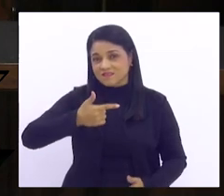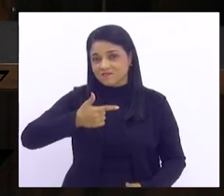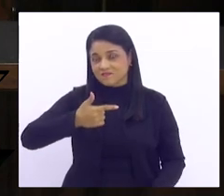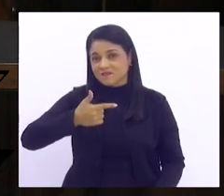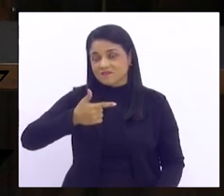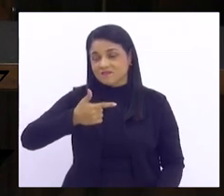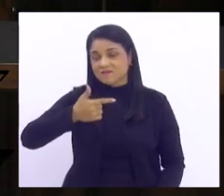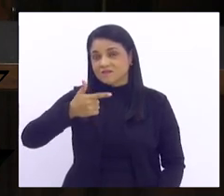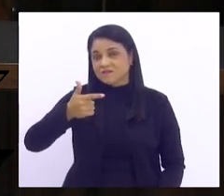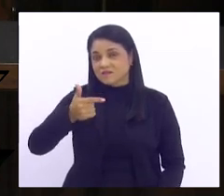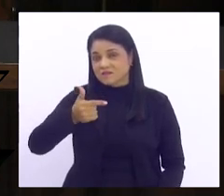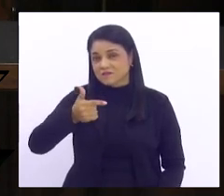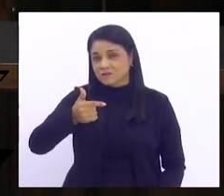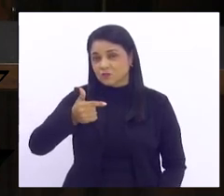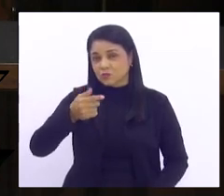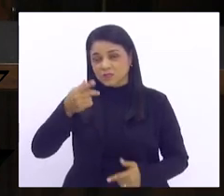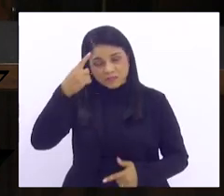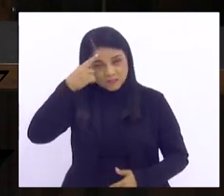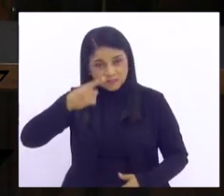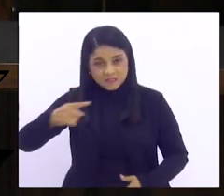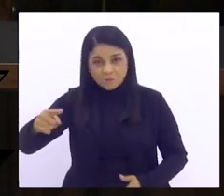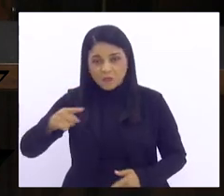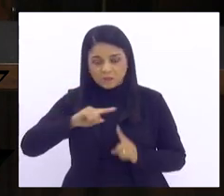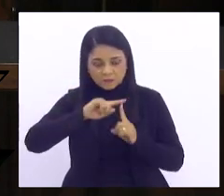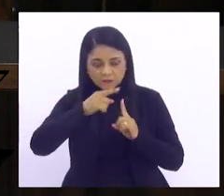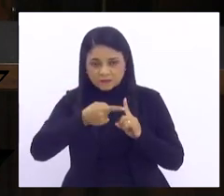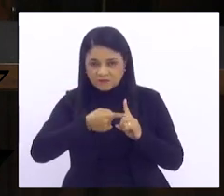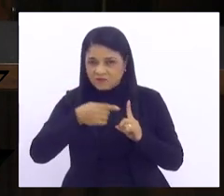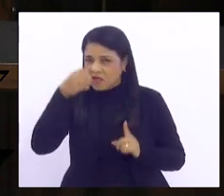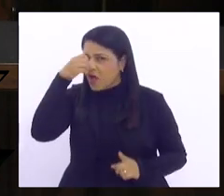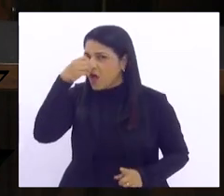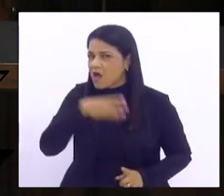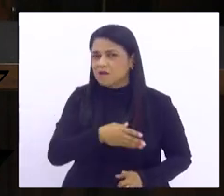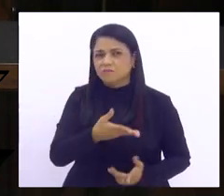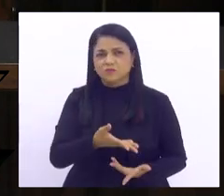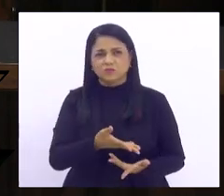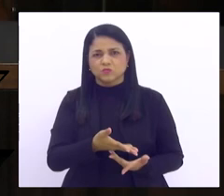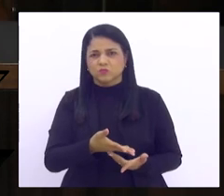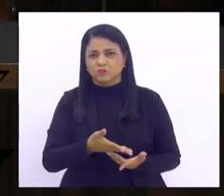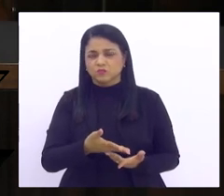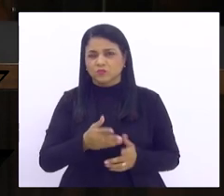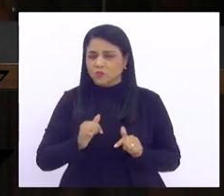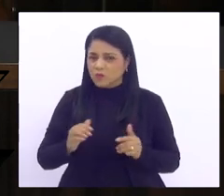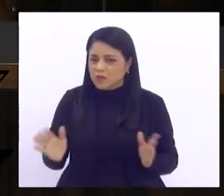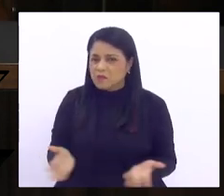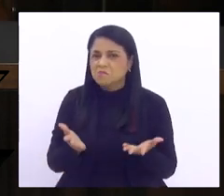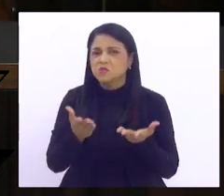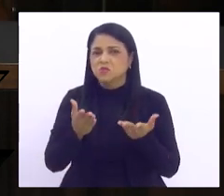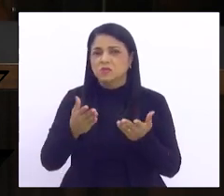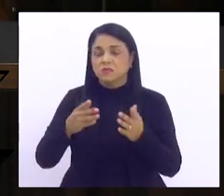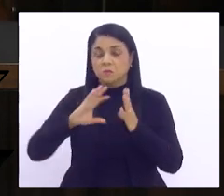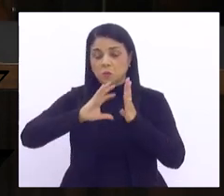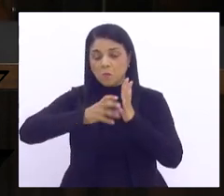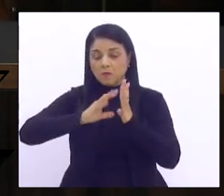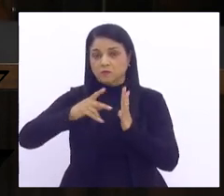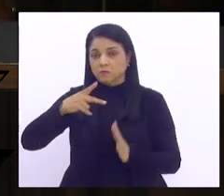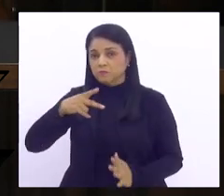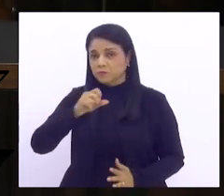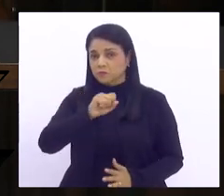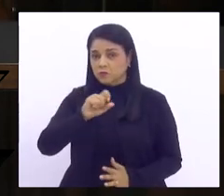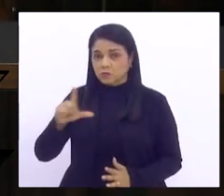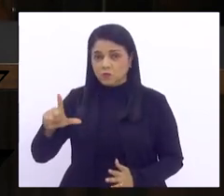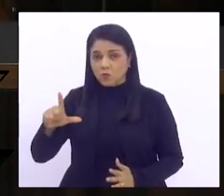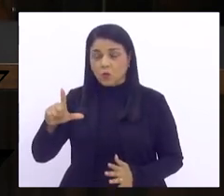gestação. Uma medida absurda, impulsionada pelo PSOL, a fim